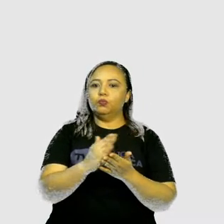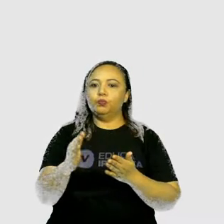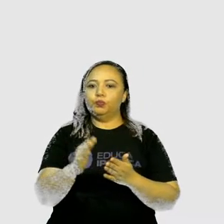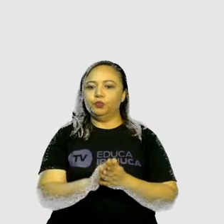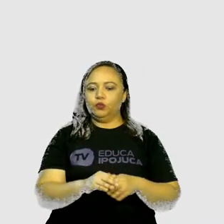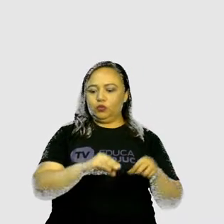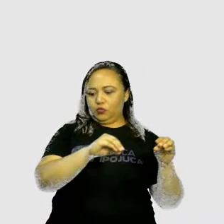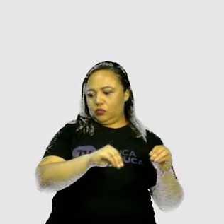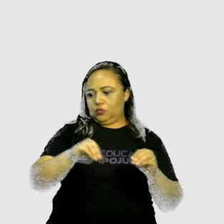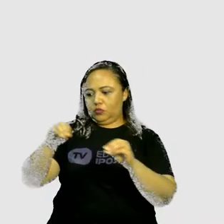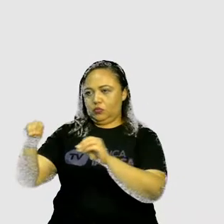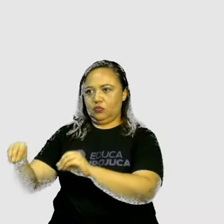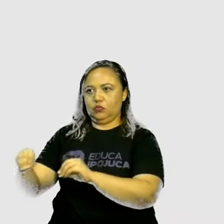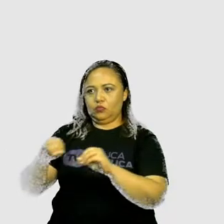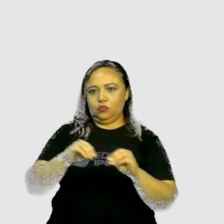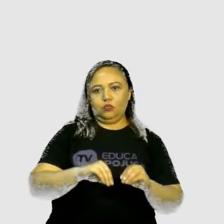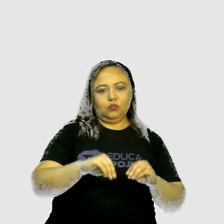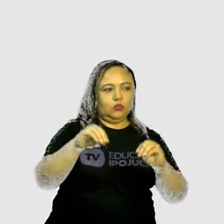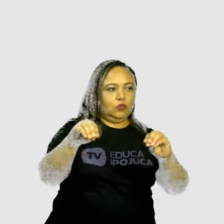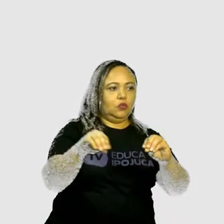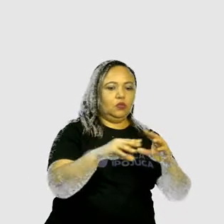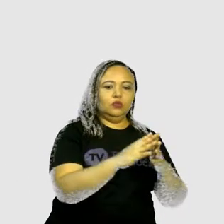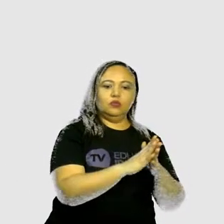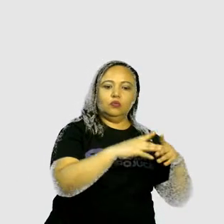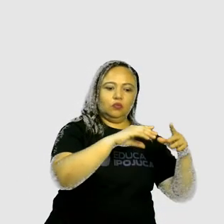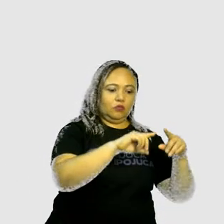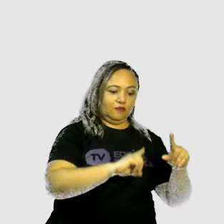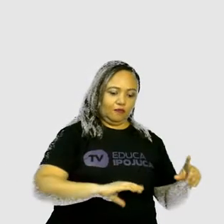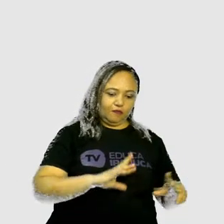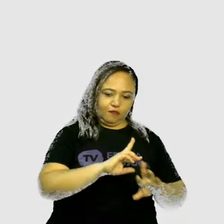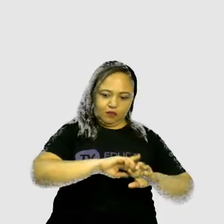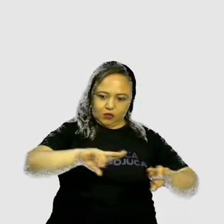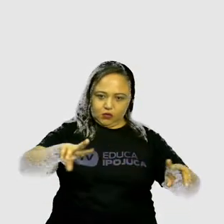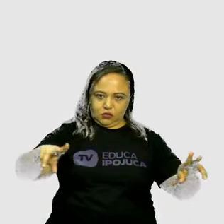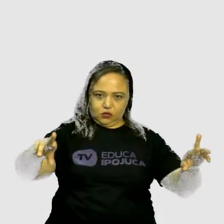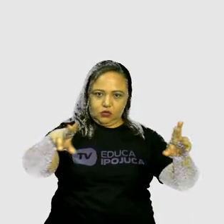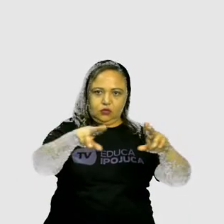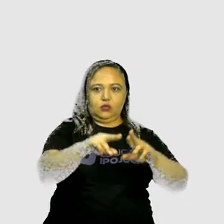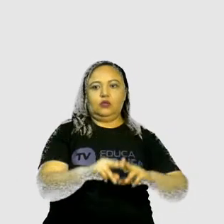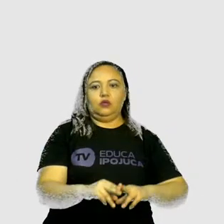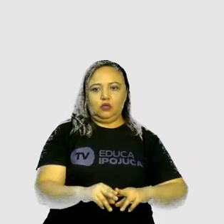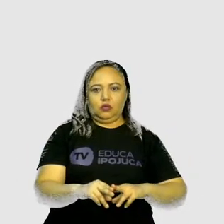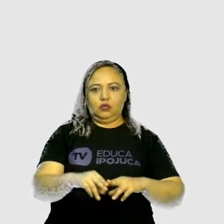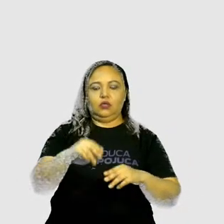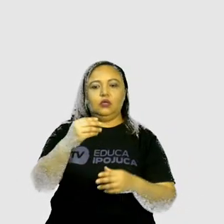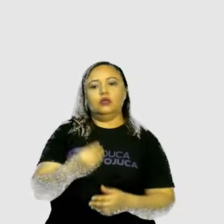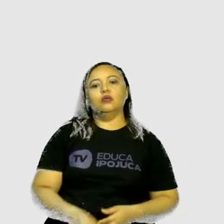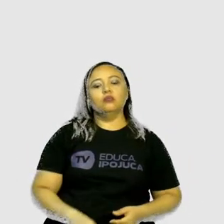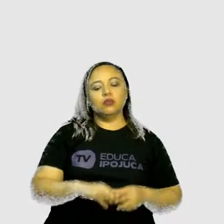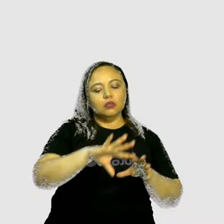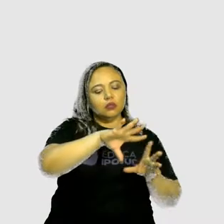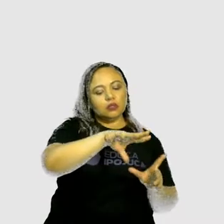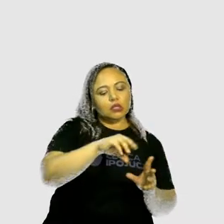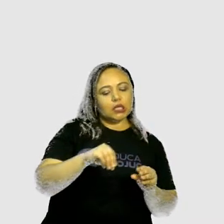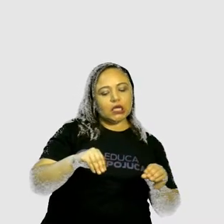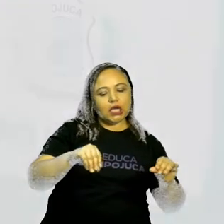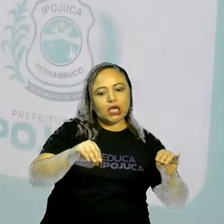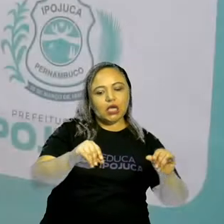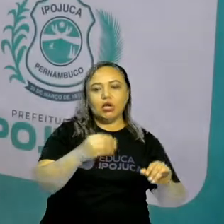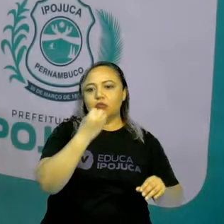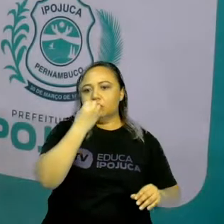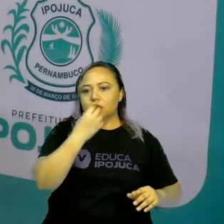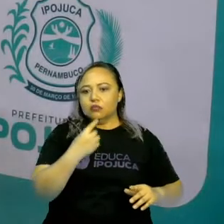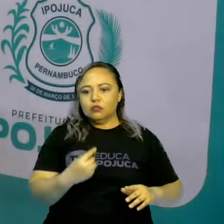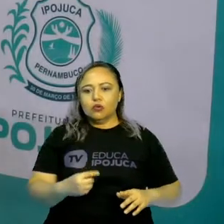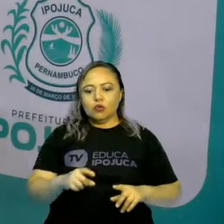férteis e ricas em massapê de Ipojuca, que eram propícias para o cultivo da